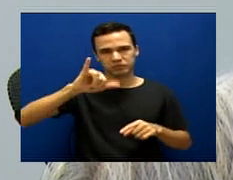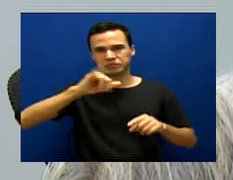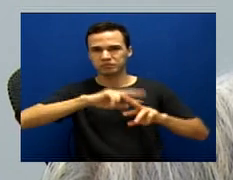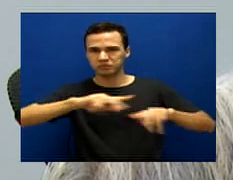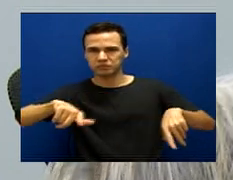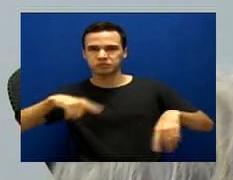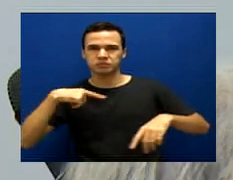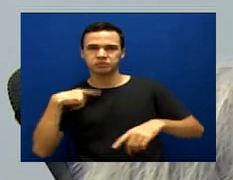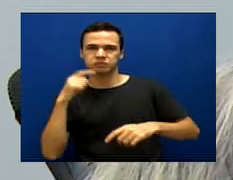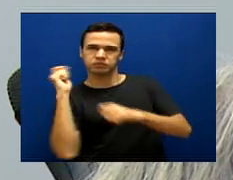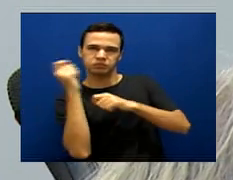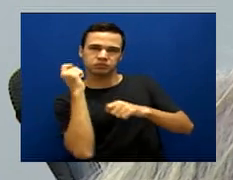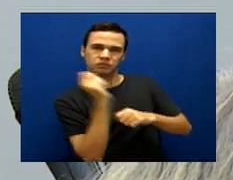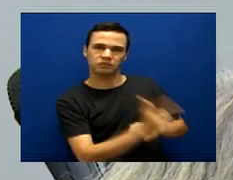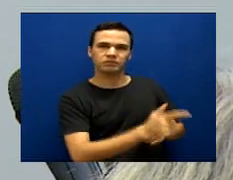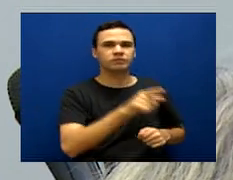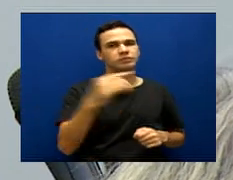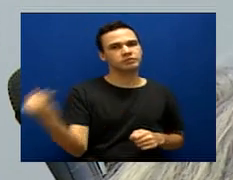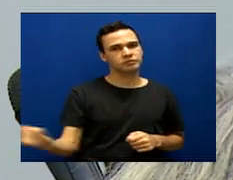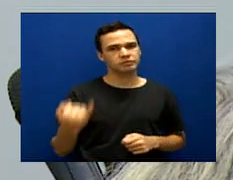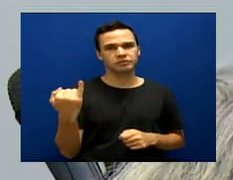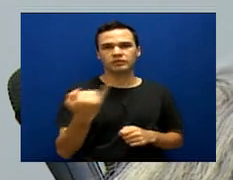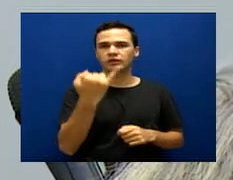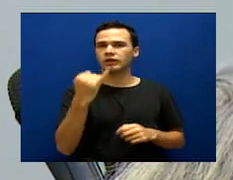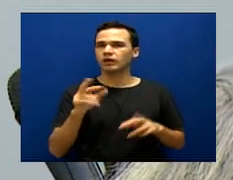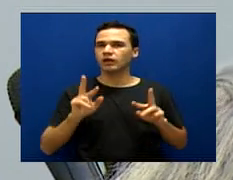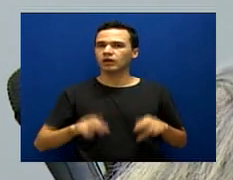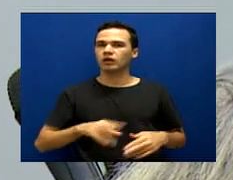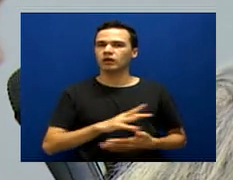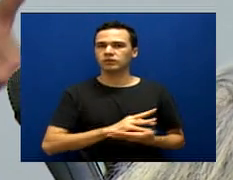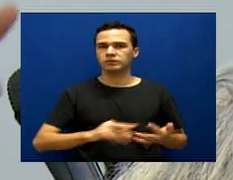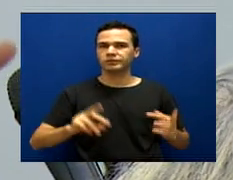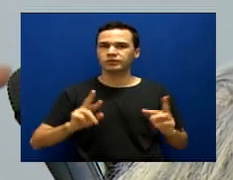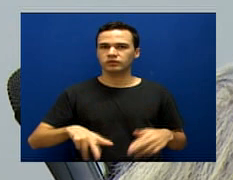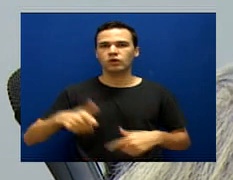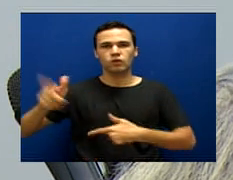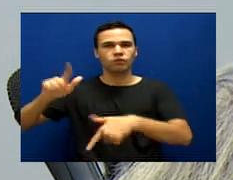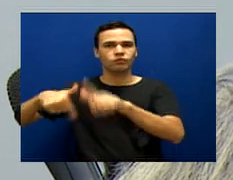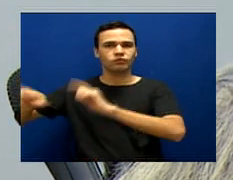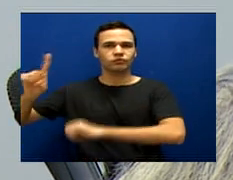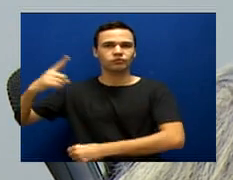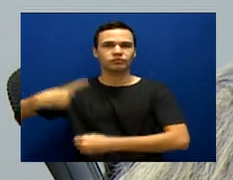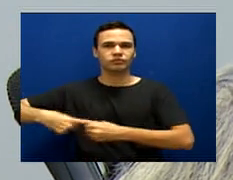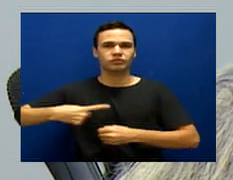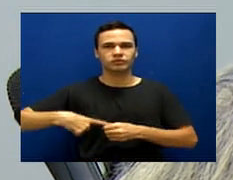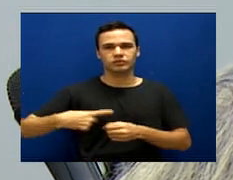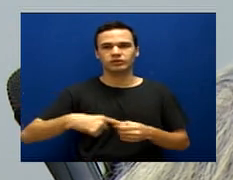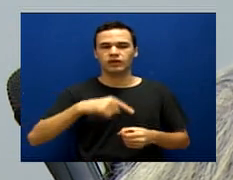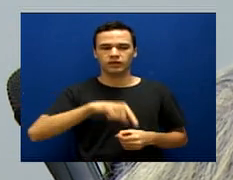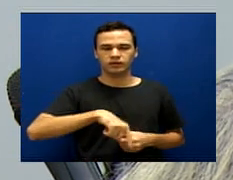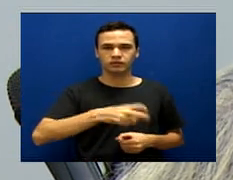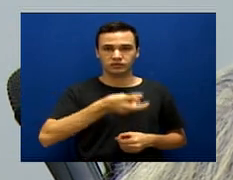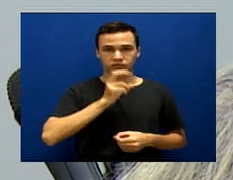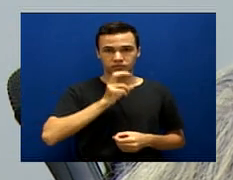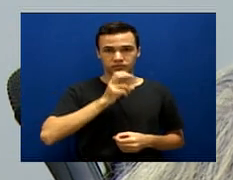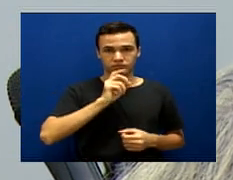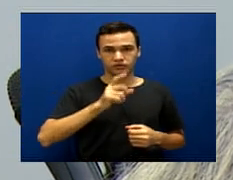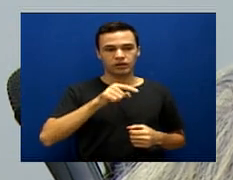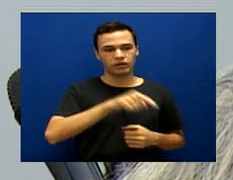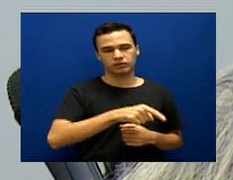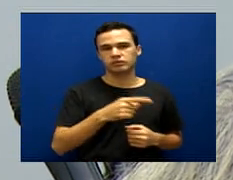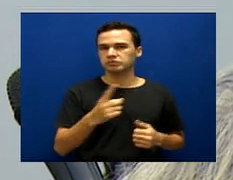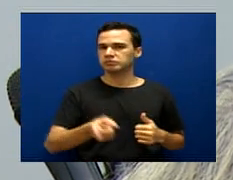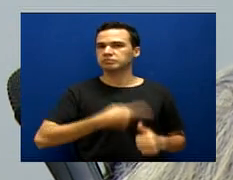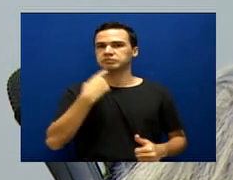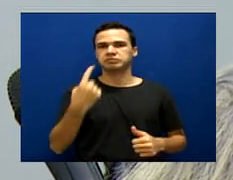Sorocaba. Uma ação extremamente importante, igualmente copiada por vários municípios, ainda que Sorocaba não tenha sido